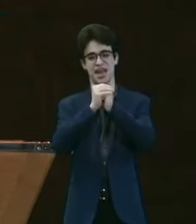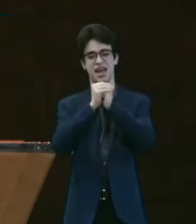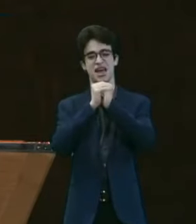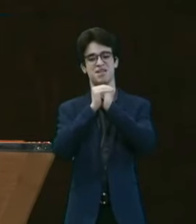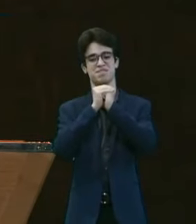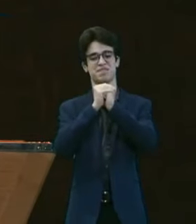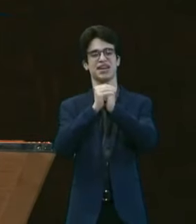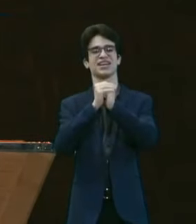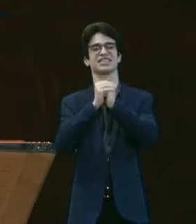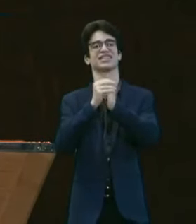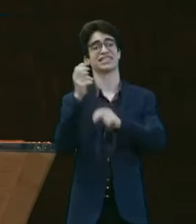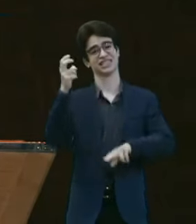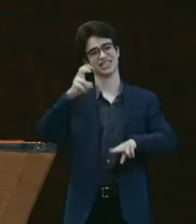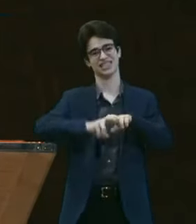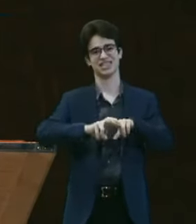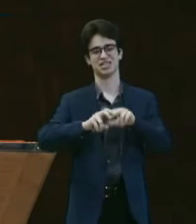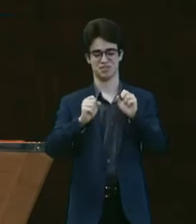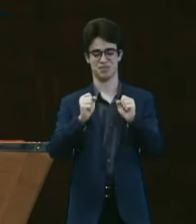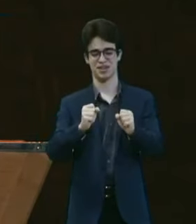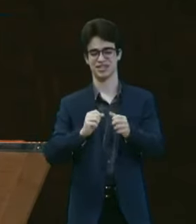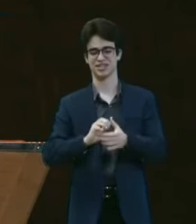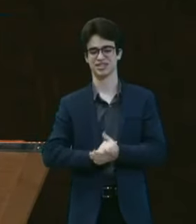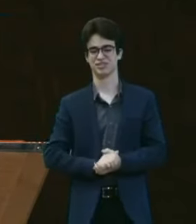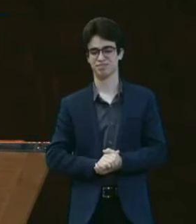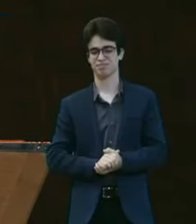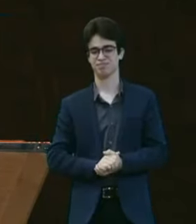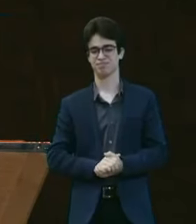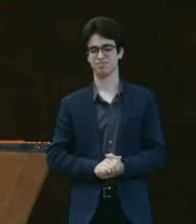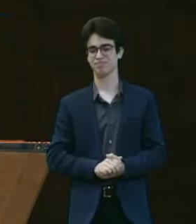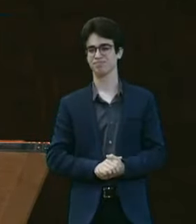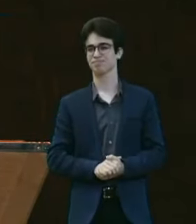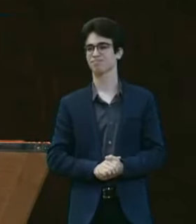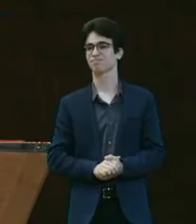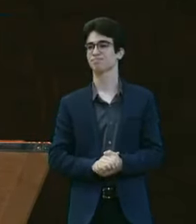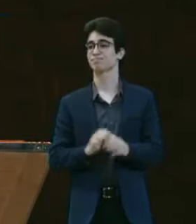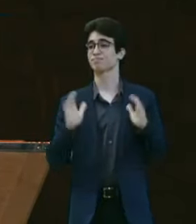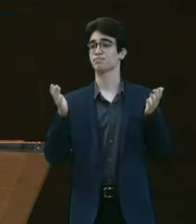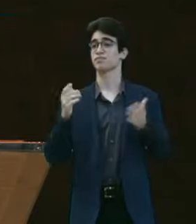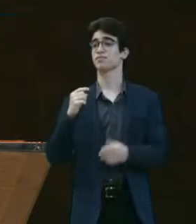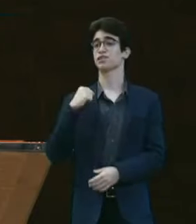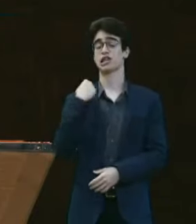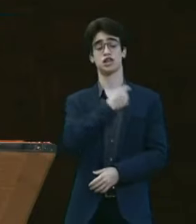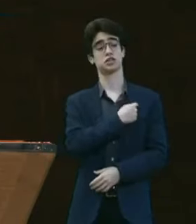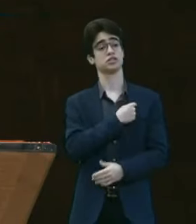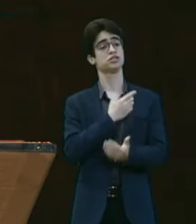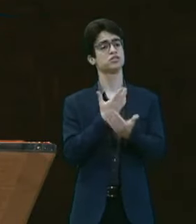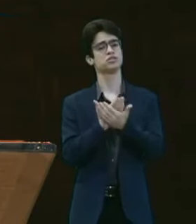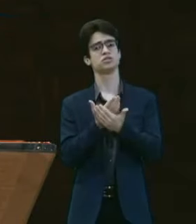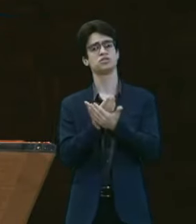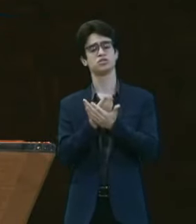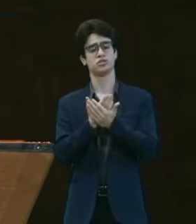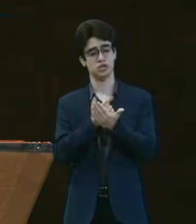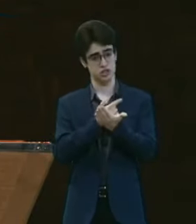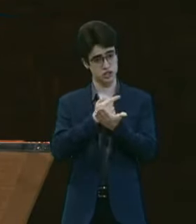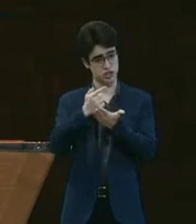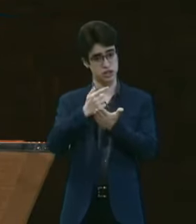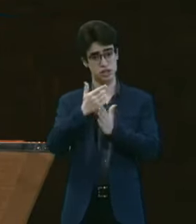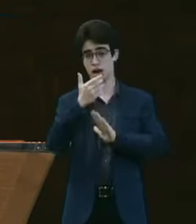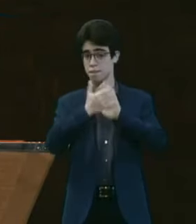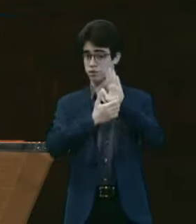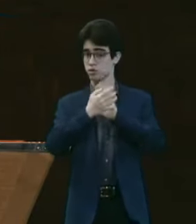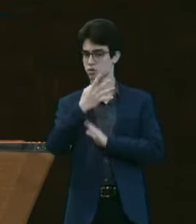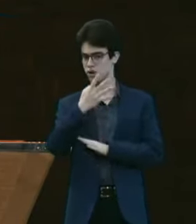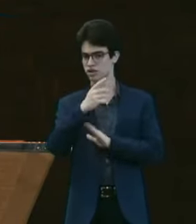Amém? Você pode se assentar. Nós vamos estudar Gênesis capítulo